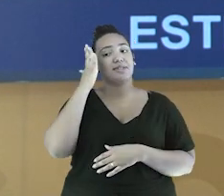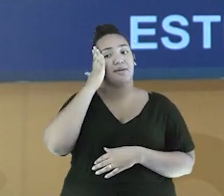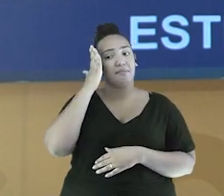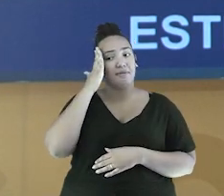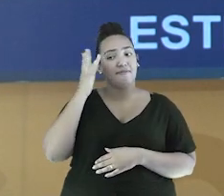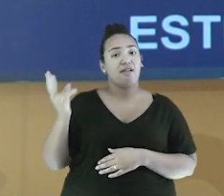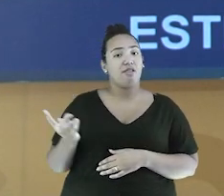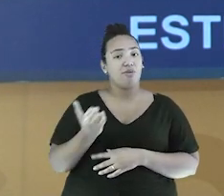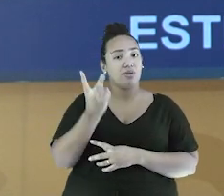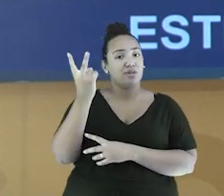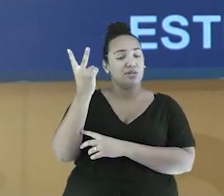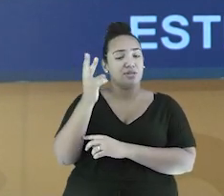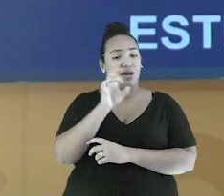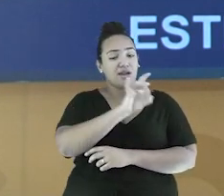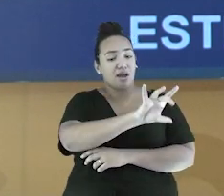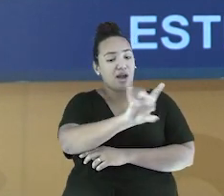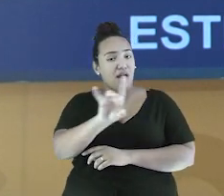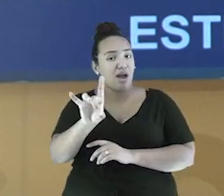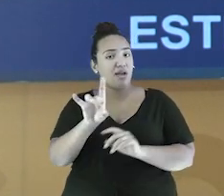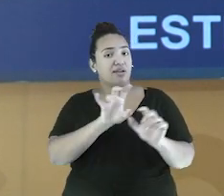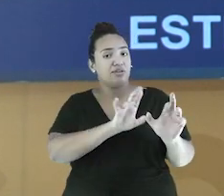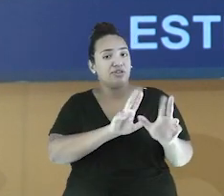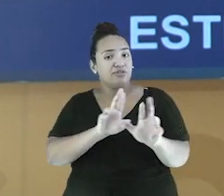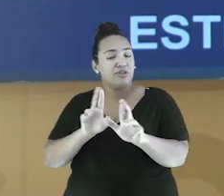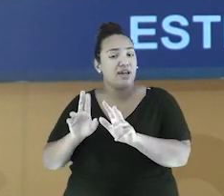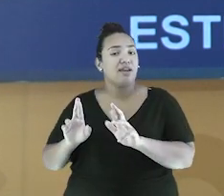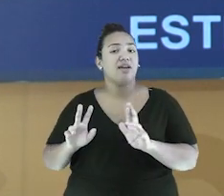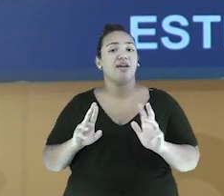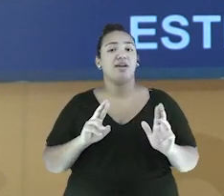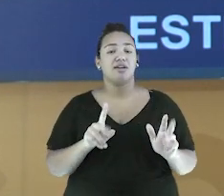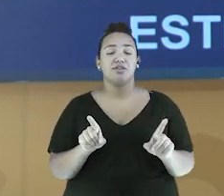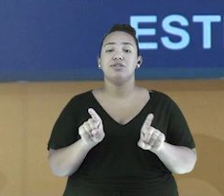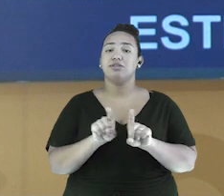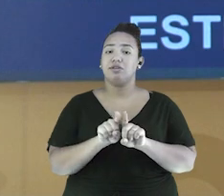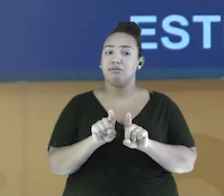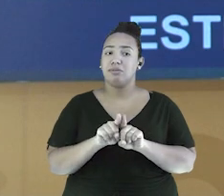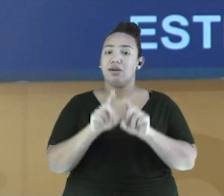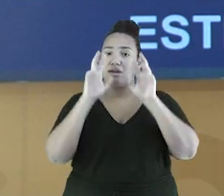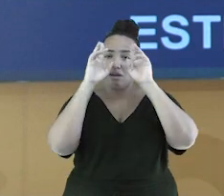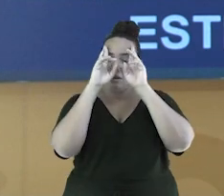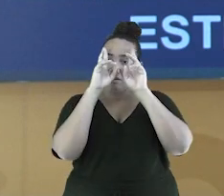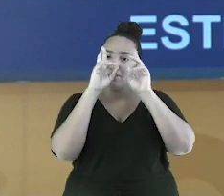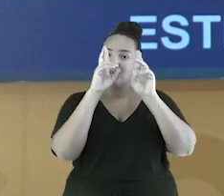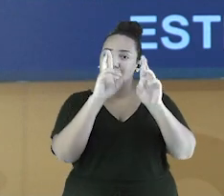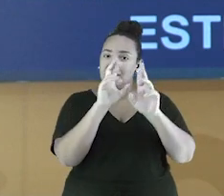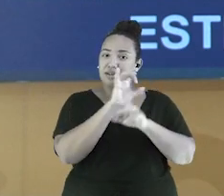com elas e nos tornamos pessoas mais sábias e tolerantes a cada dia.